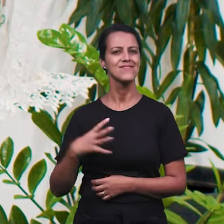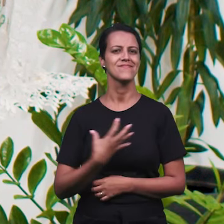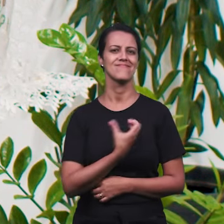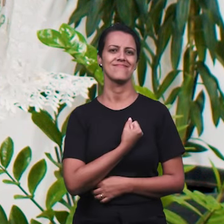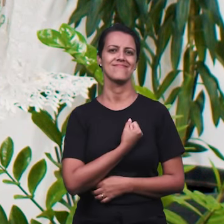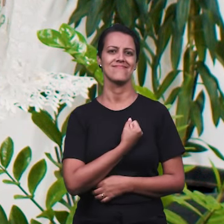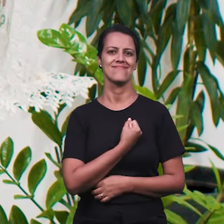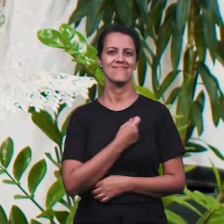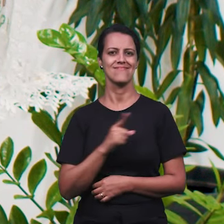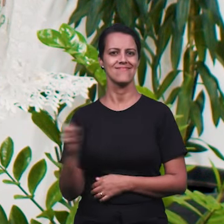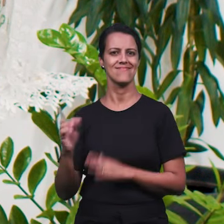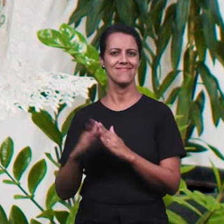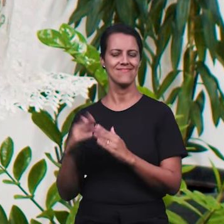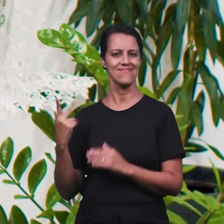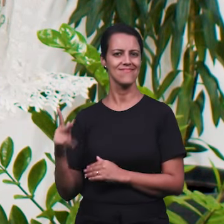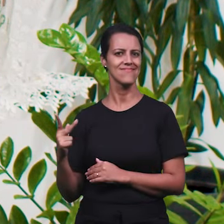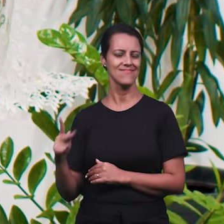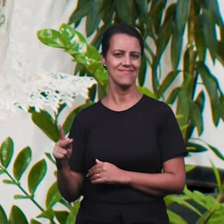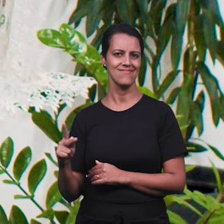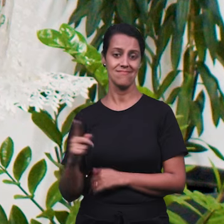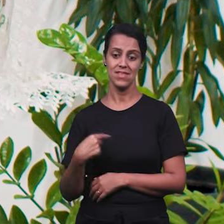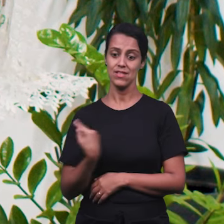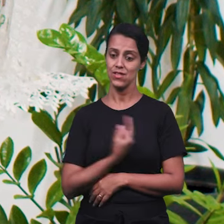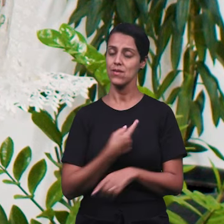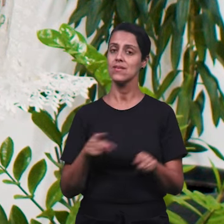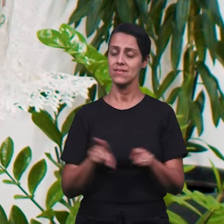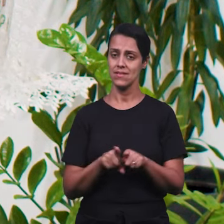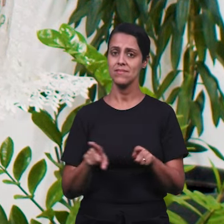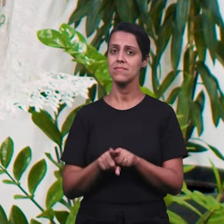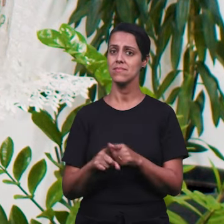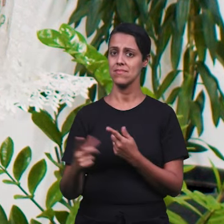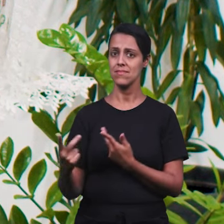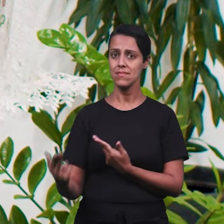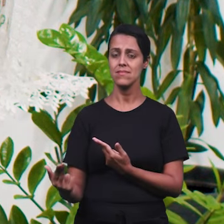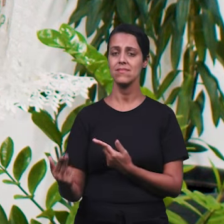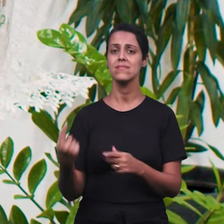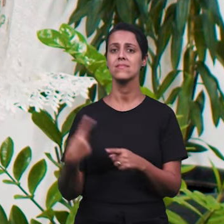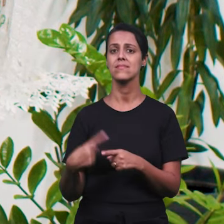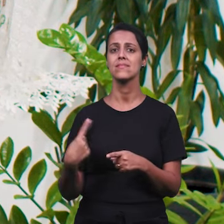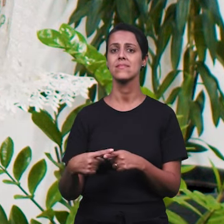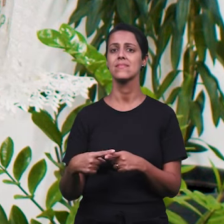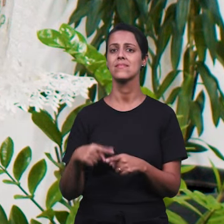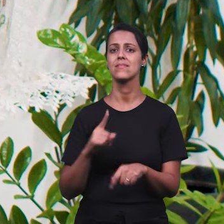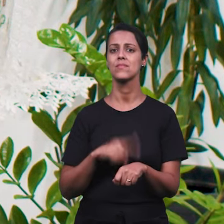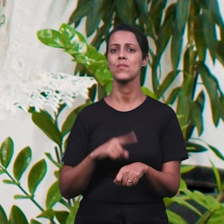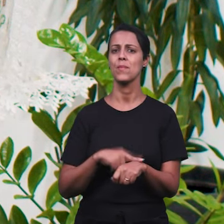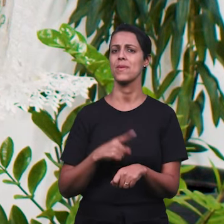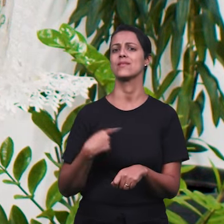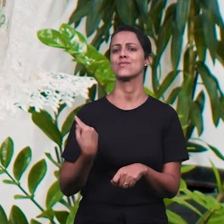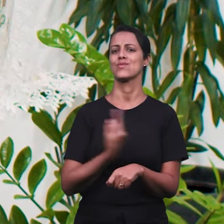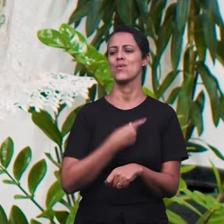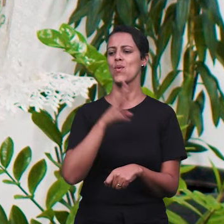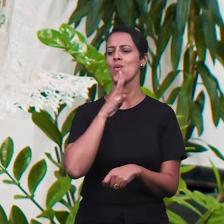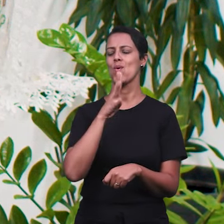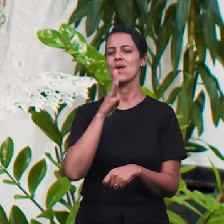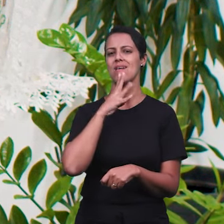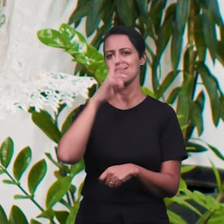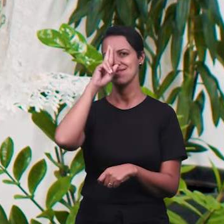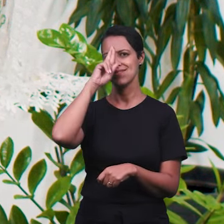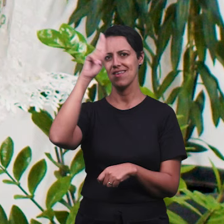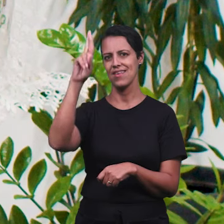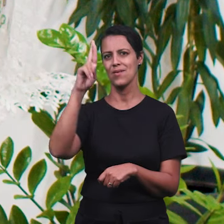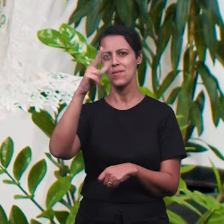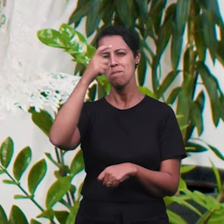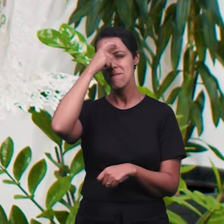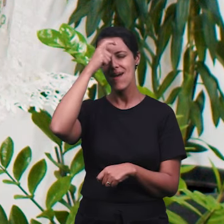nossas vidas também é assim o momento que nós tivemos um encontro com o senhor o homem que tem um encontro com o Senhor ele muda o seu